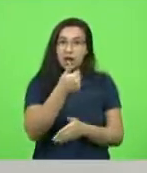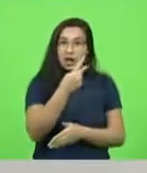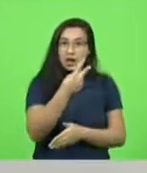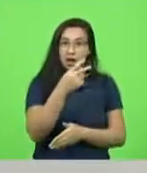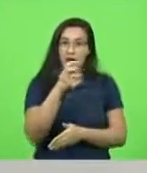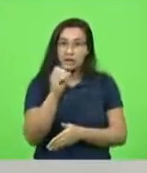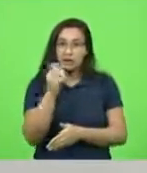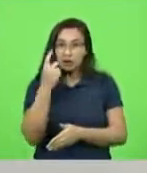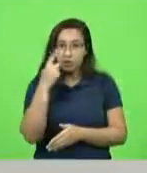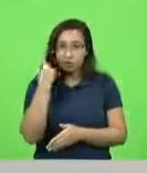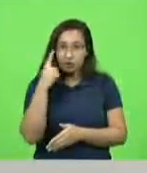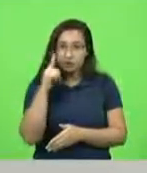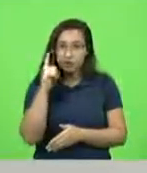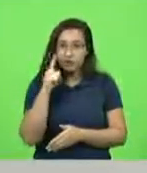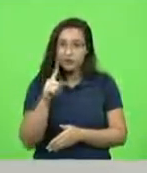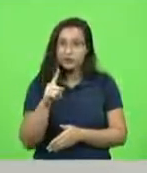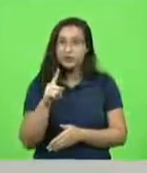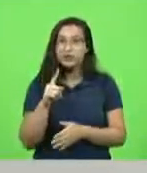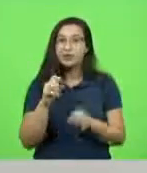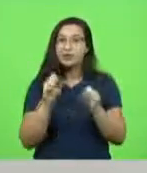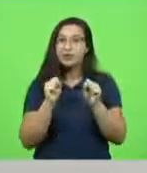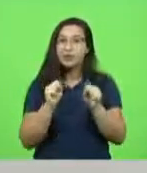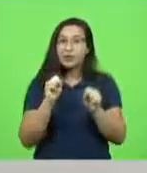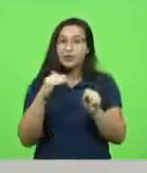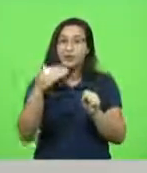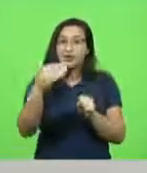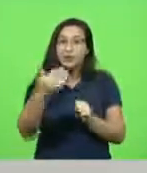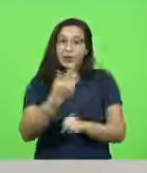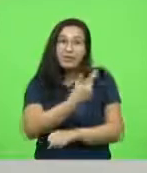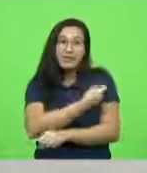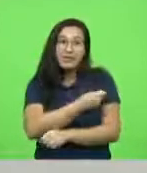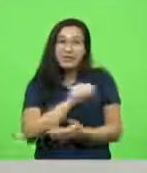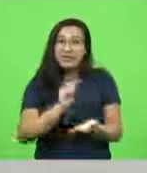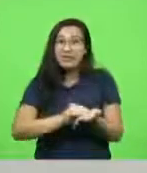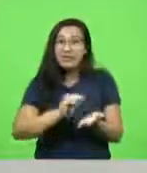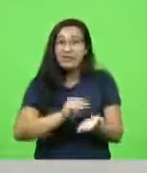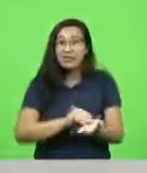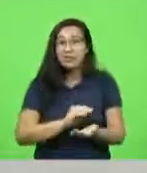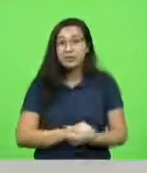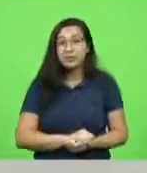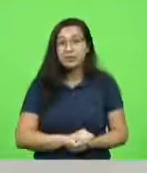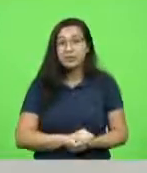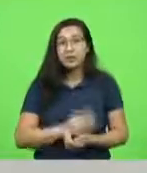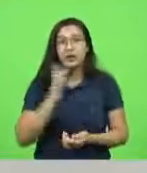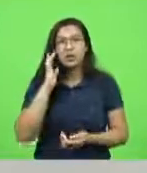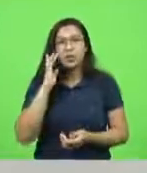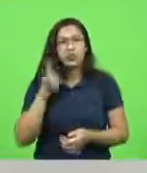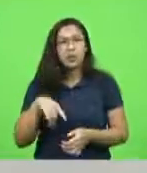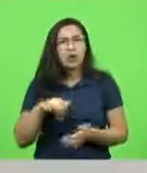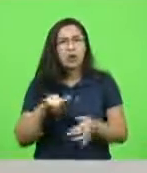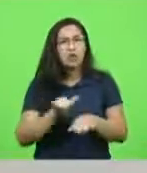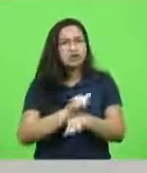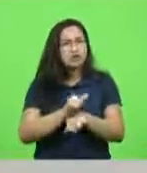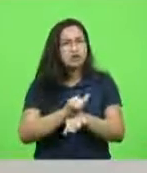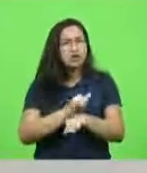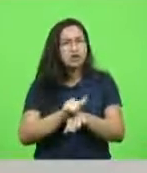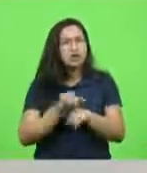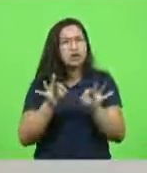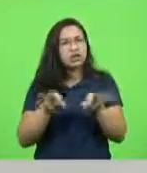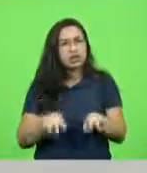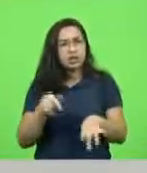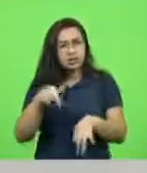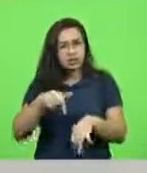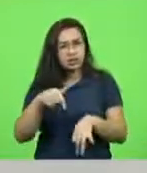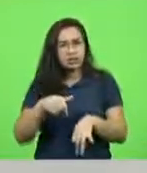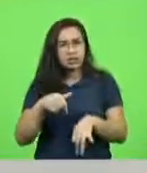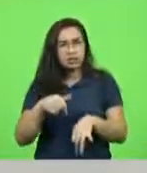perder a Pri bom então se isso realmente é verdade eu acho que é uma tática correta porque quando